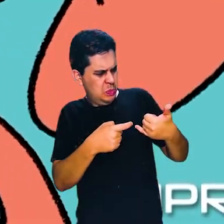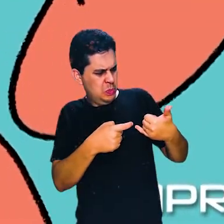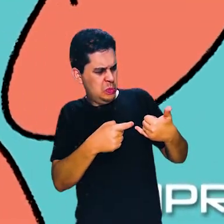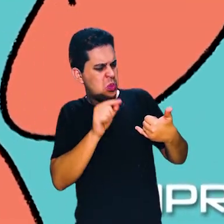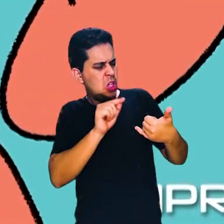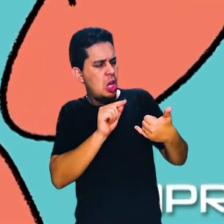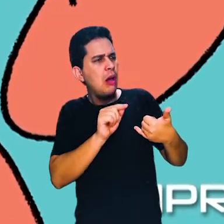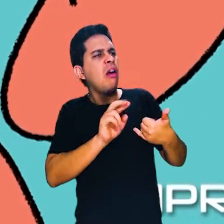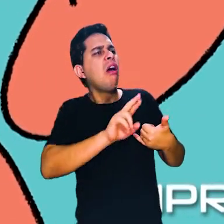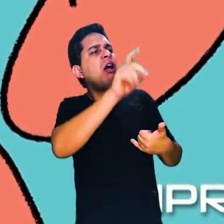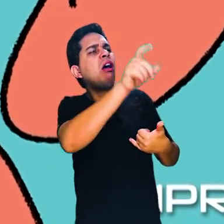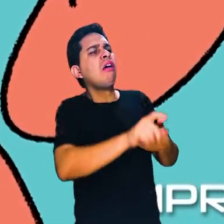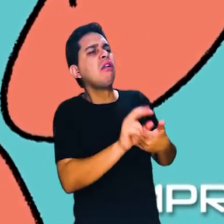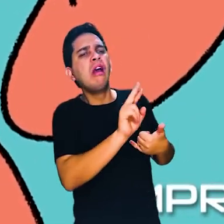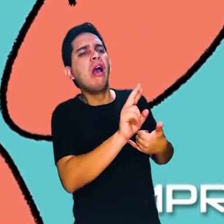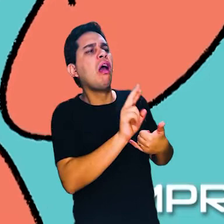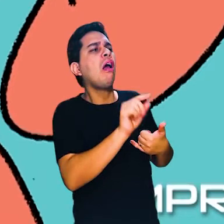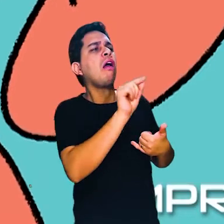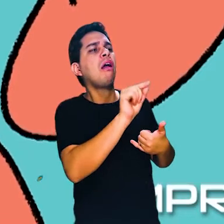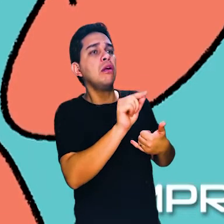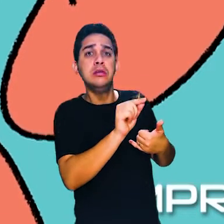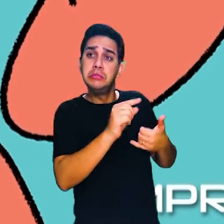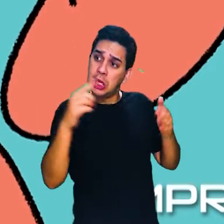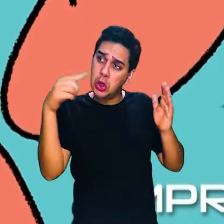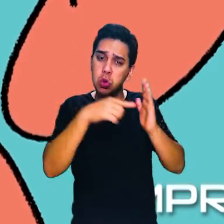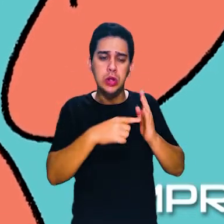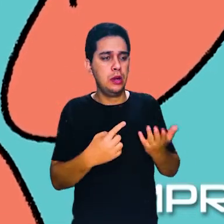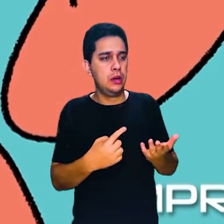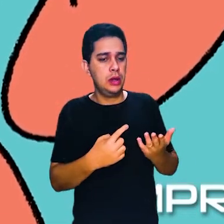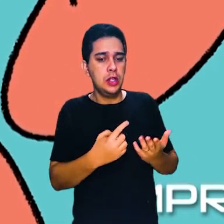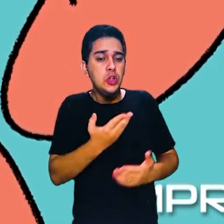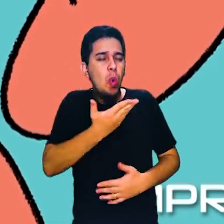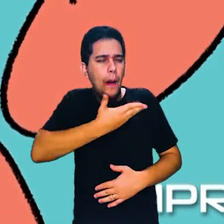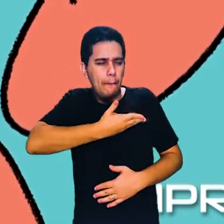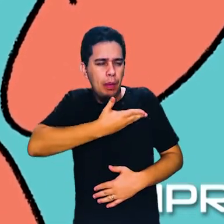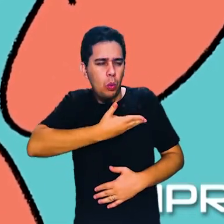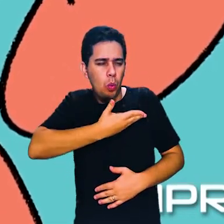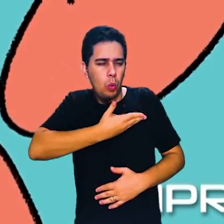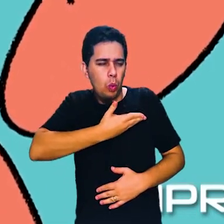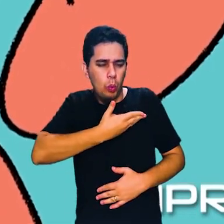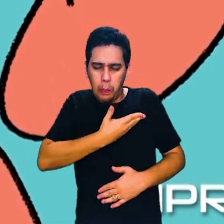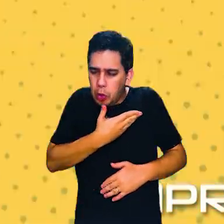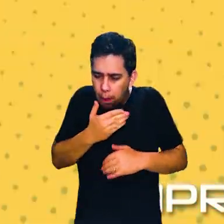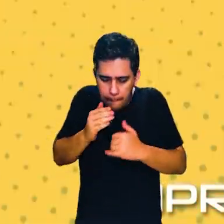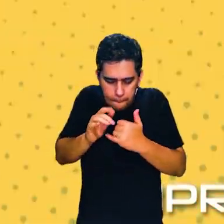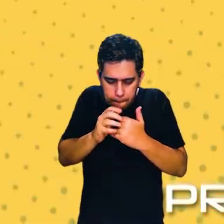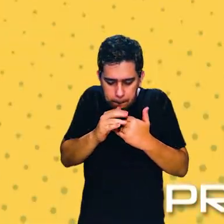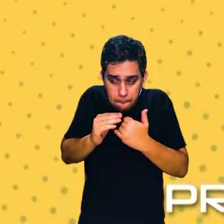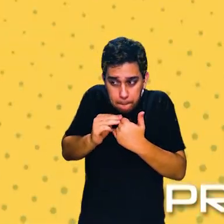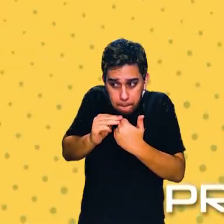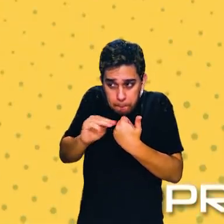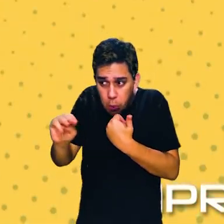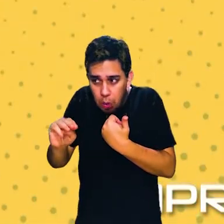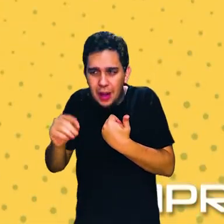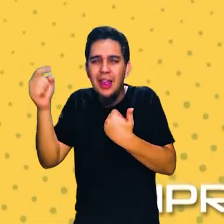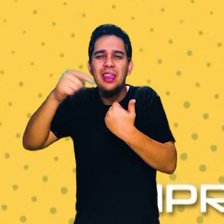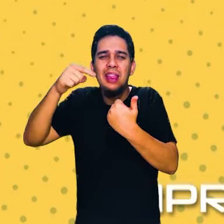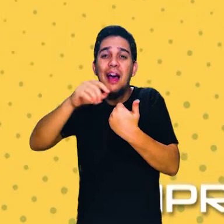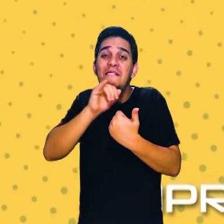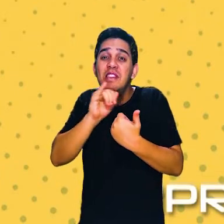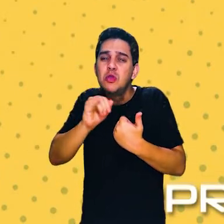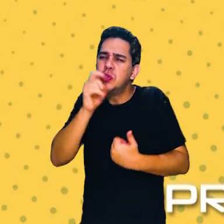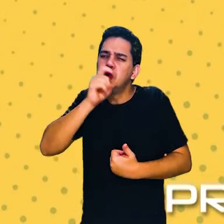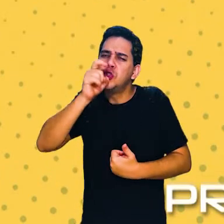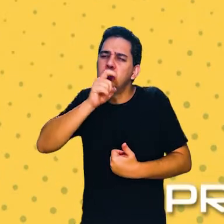Se recebeu de algum amigo por WhatsApp, pergunte do amigo: vem cá, como que você recebeu essa informação? Qual é a fonte